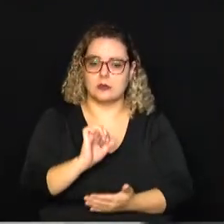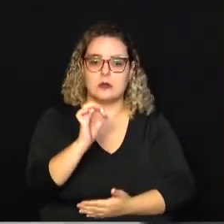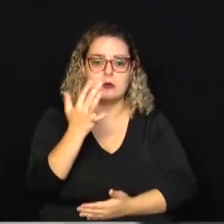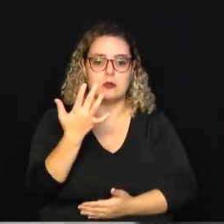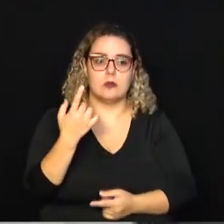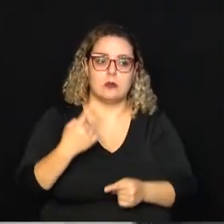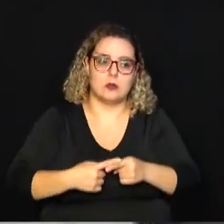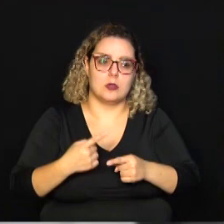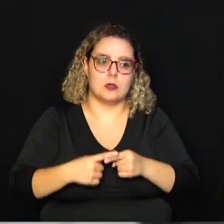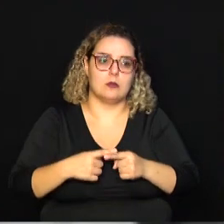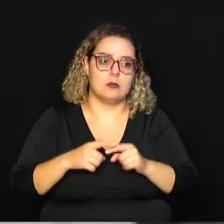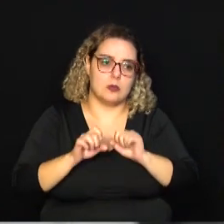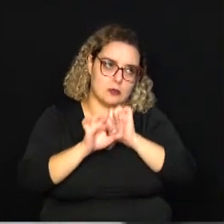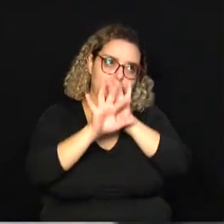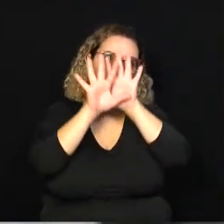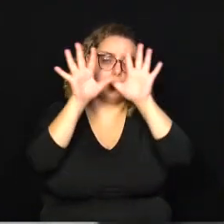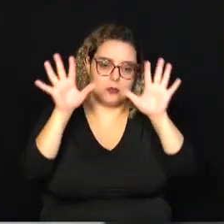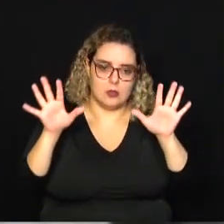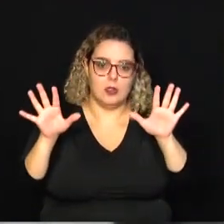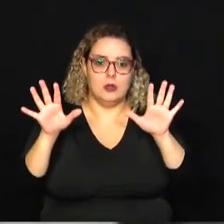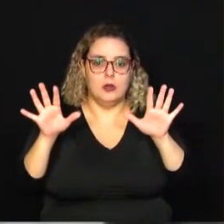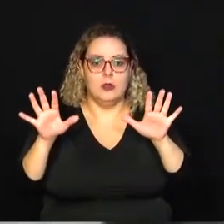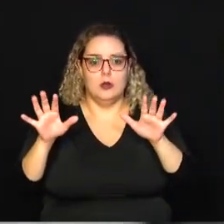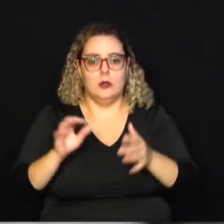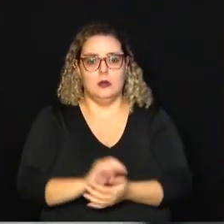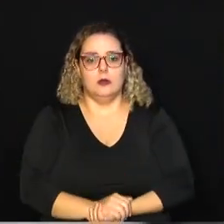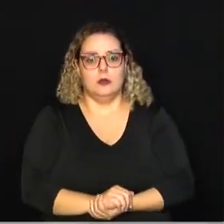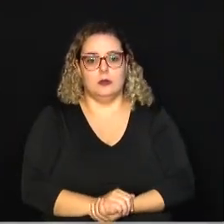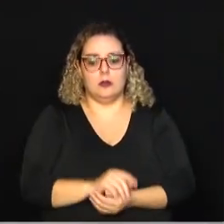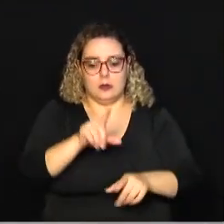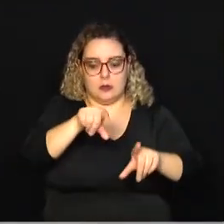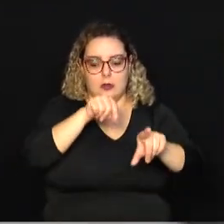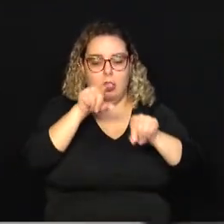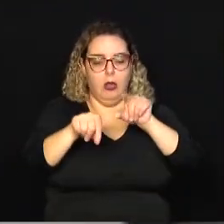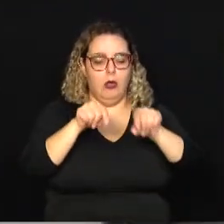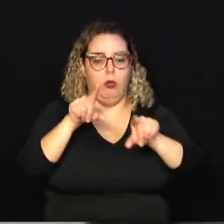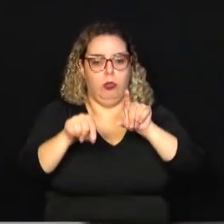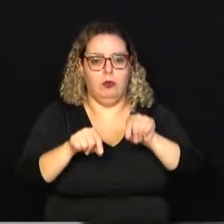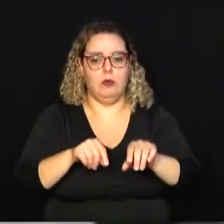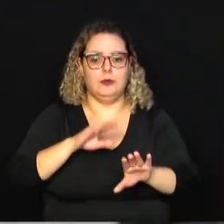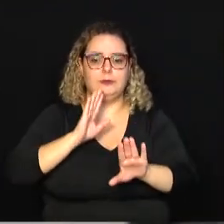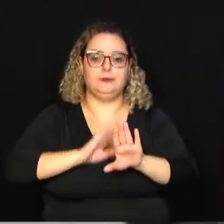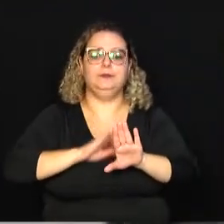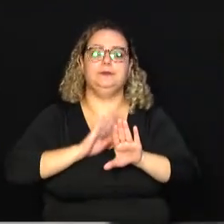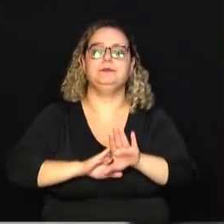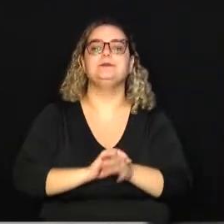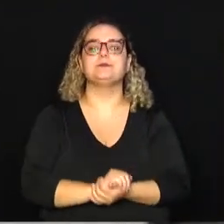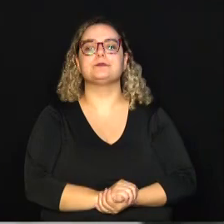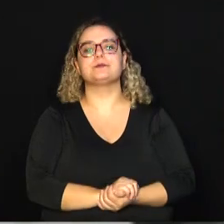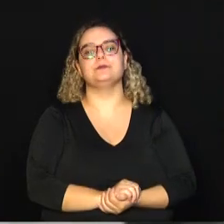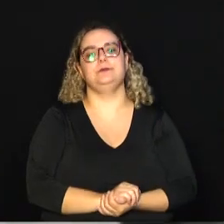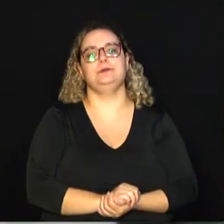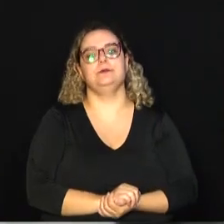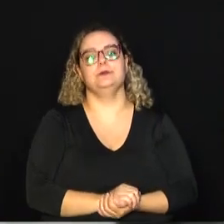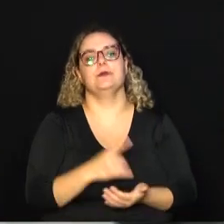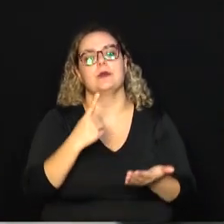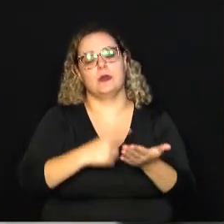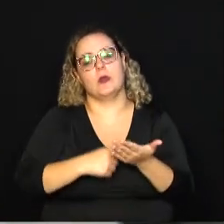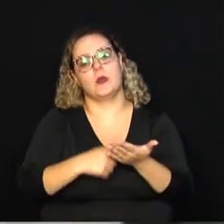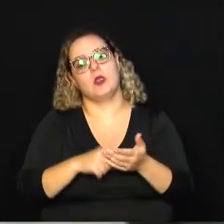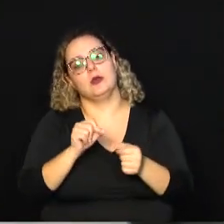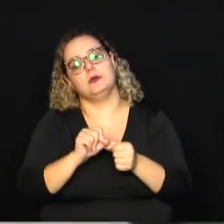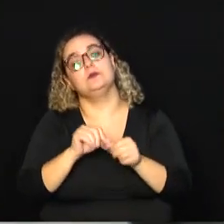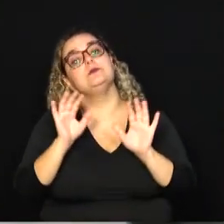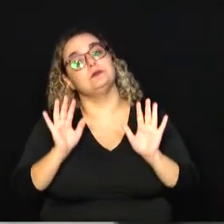é o que os agentes públicos que tomam as decisões nesse país, nessa cidade, nesse estado, estão comprometidos em fazer,